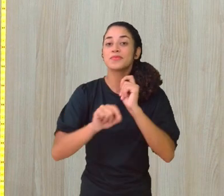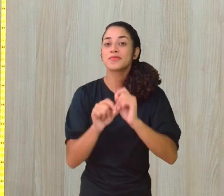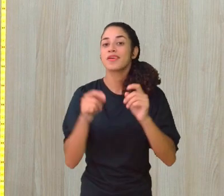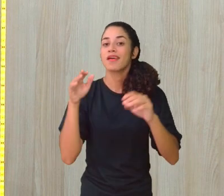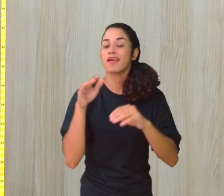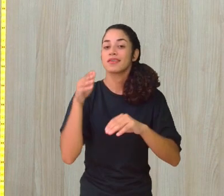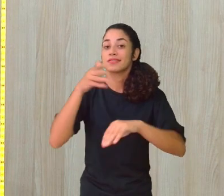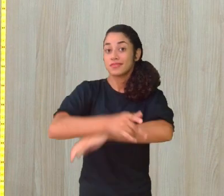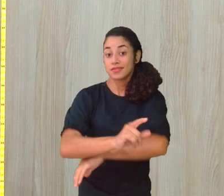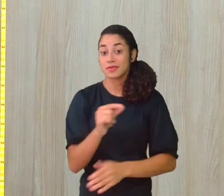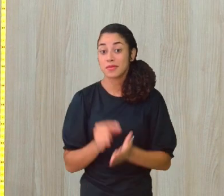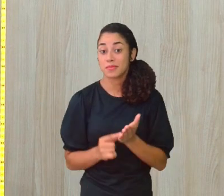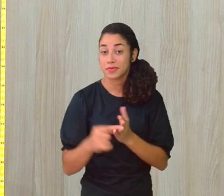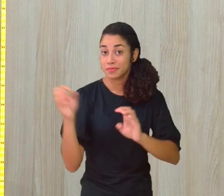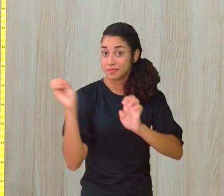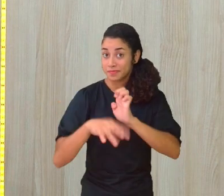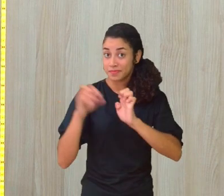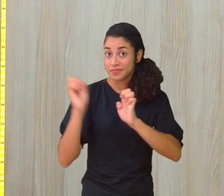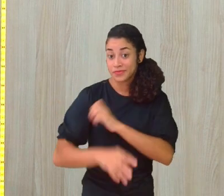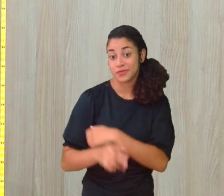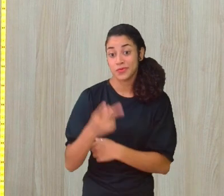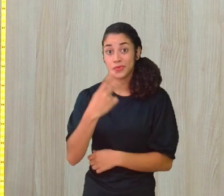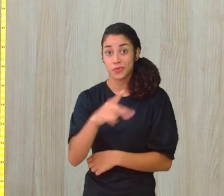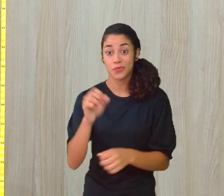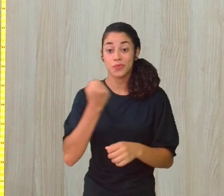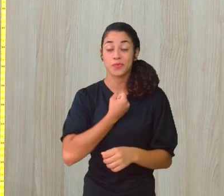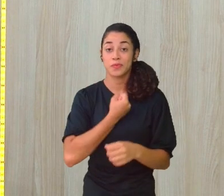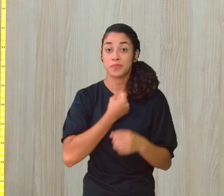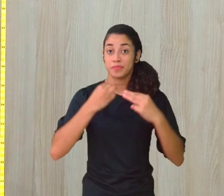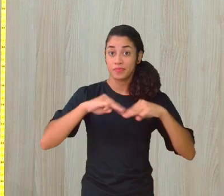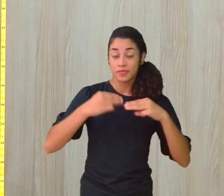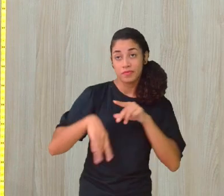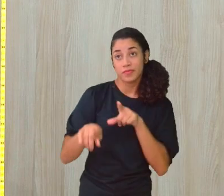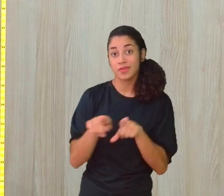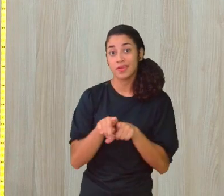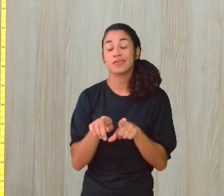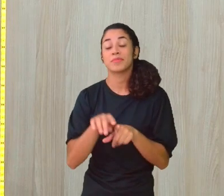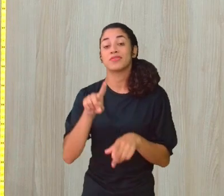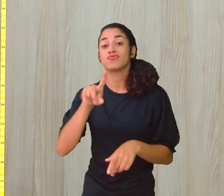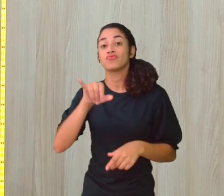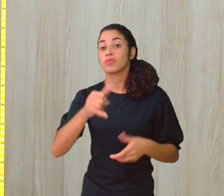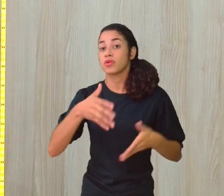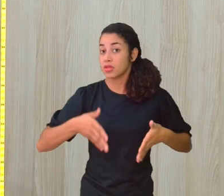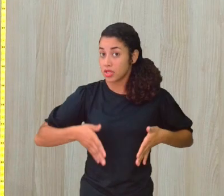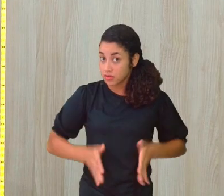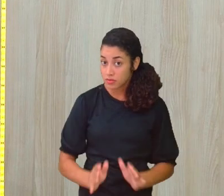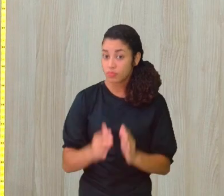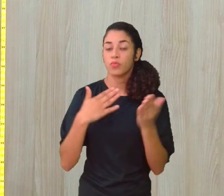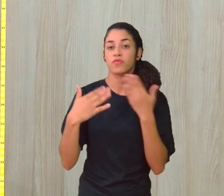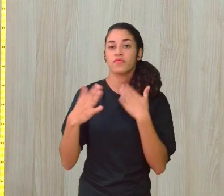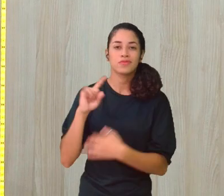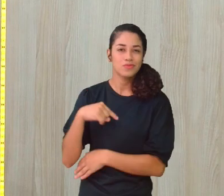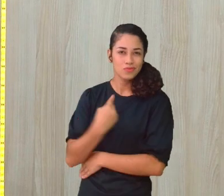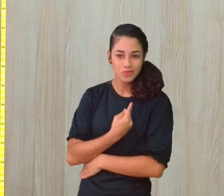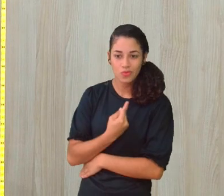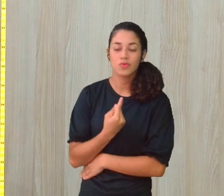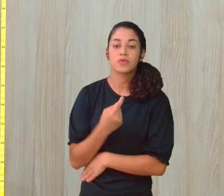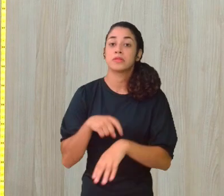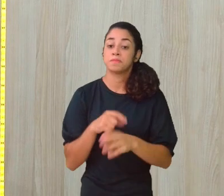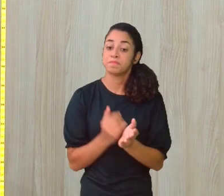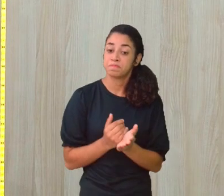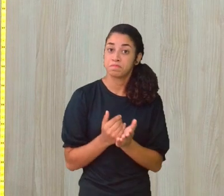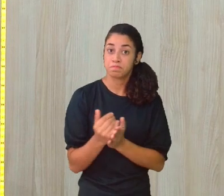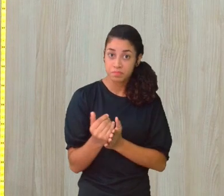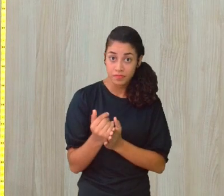acessar o app do Educa Recife com o seu número de matrícula, com sua data de nascimento, para conversar com a gente enquanto a aula acontece.